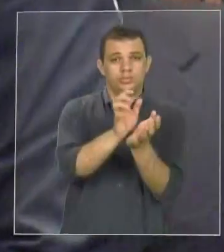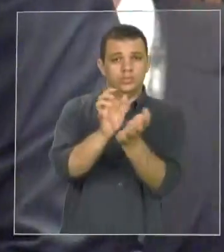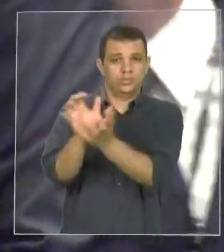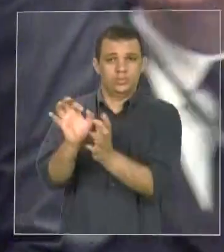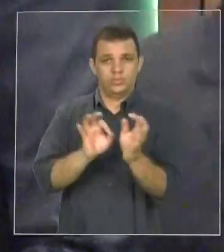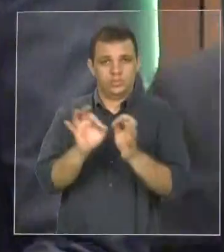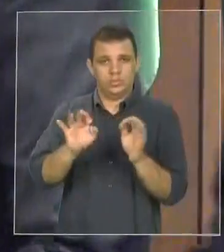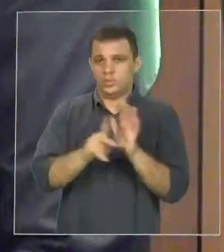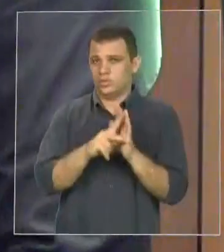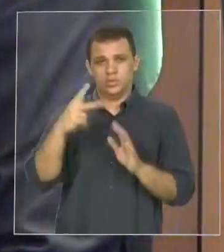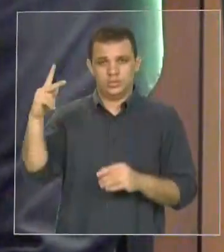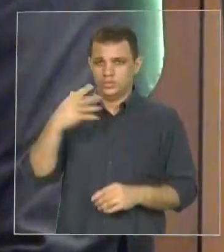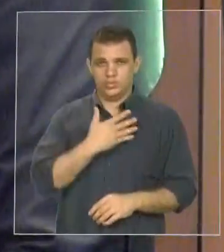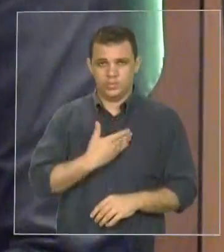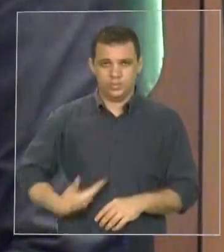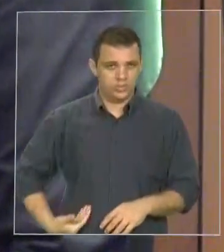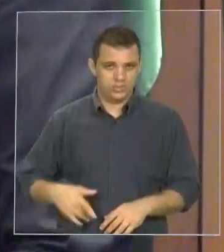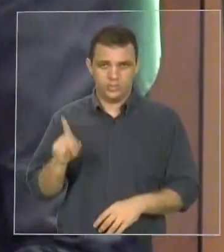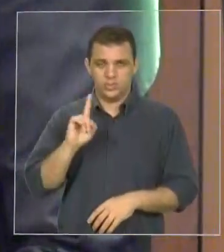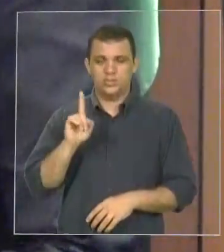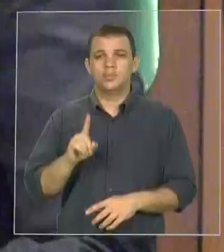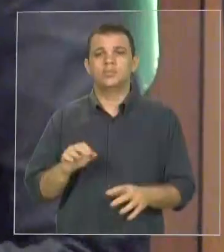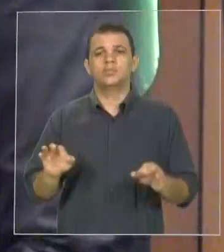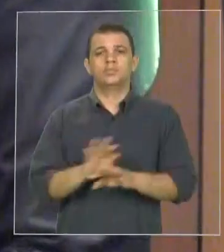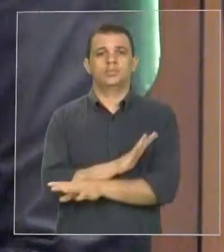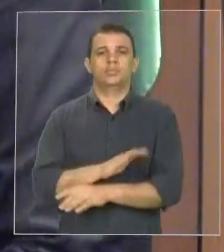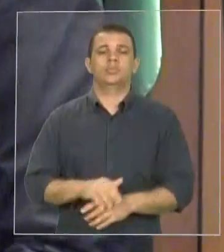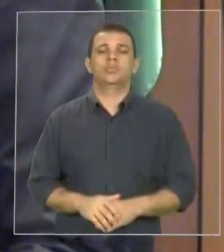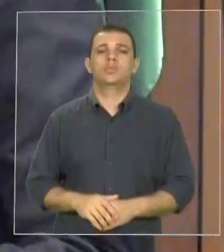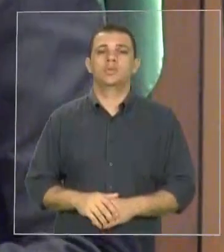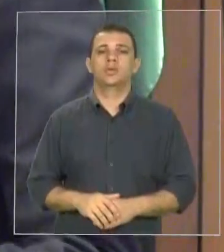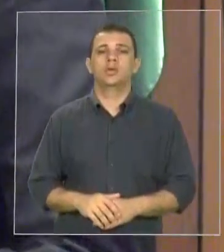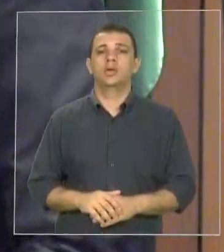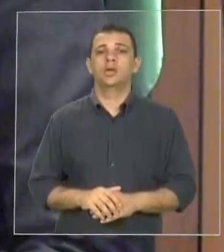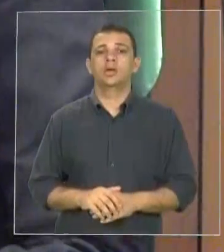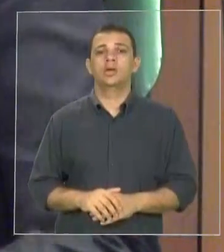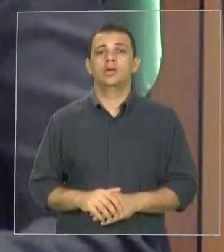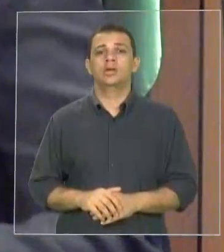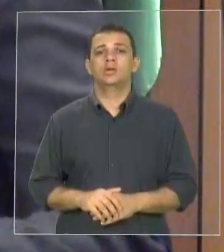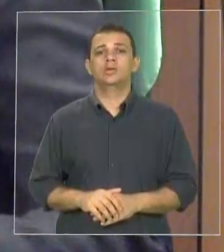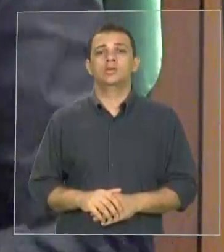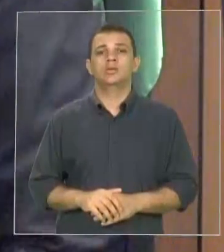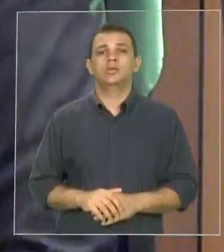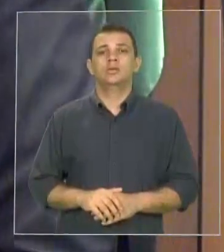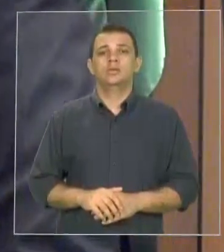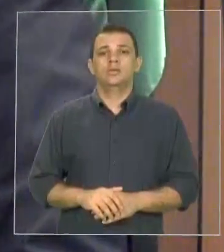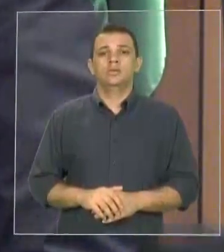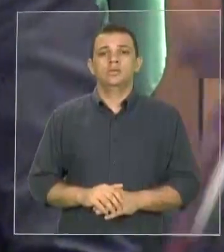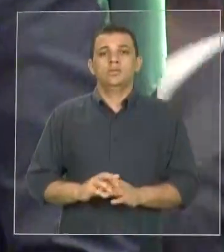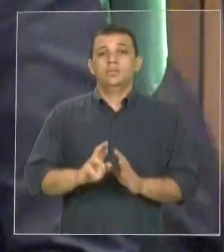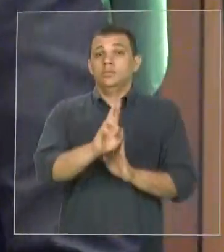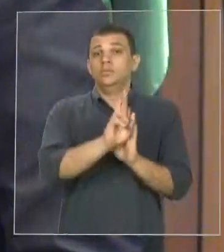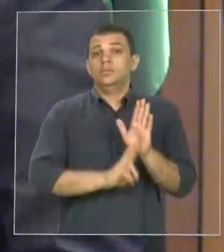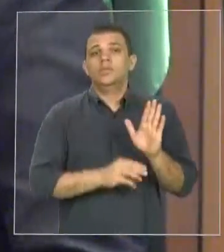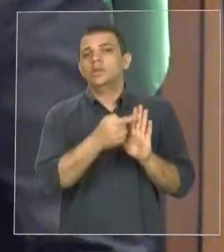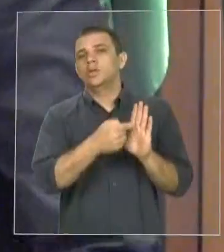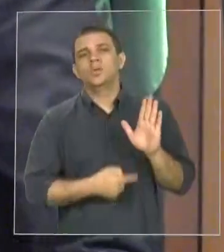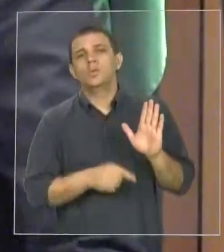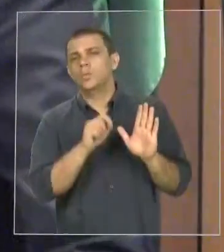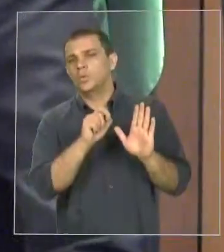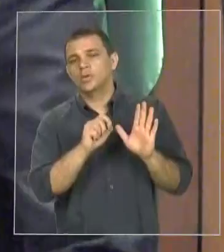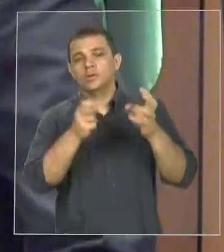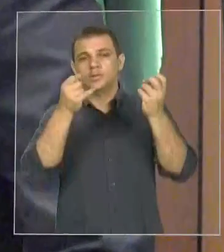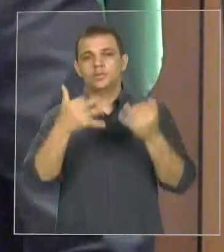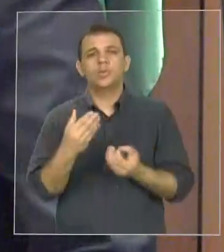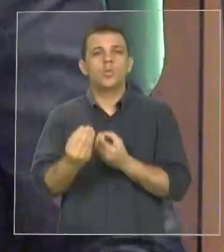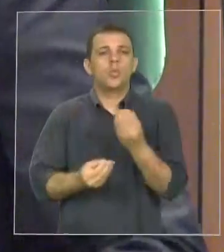foi feita. Esse relatório diz respeito ao processo licitatório